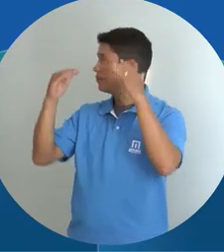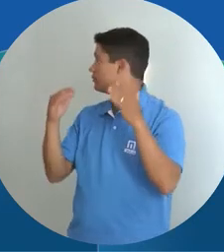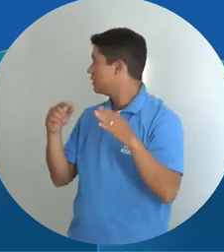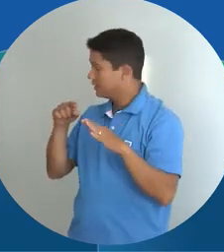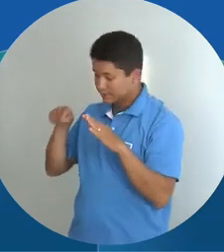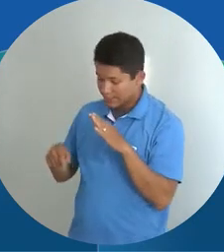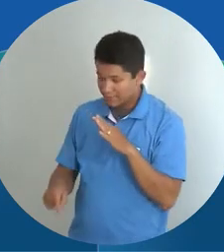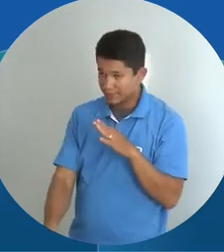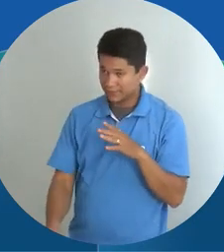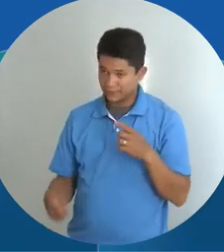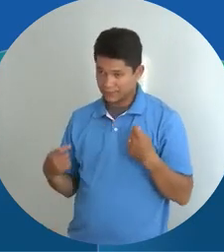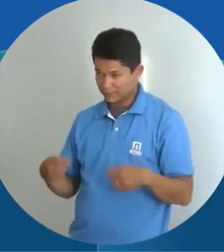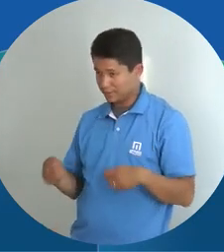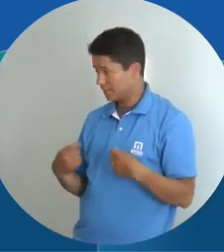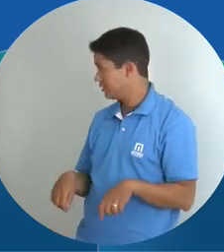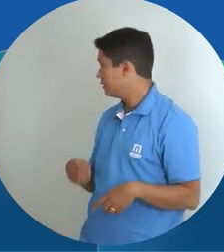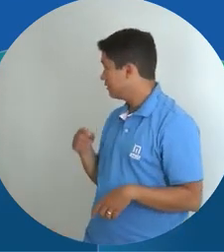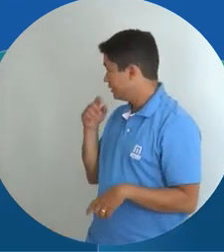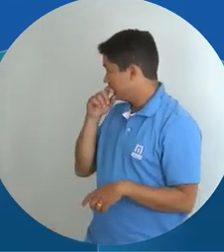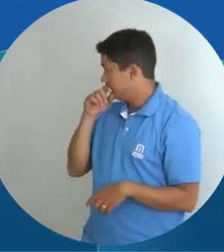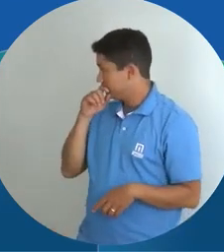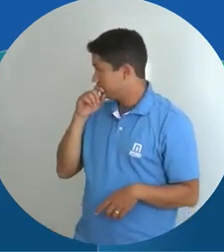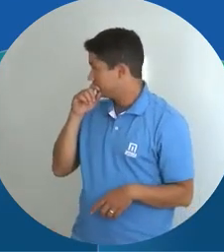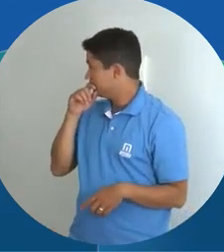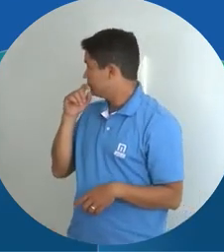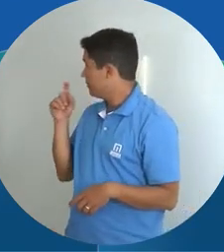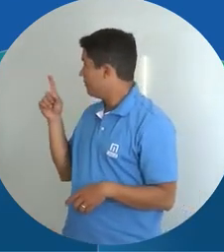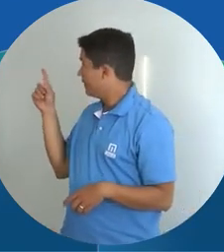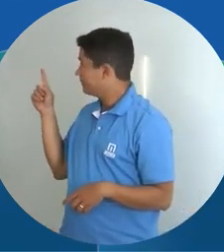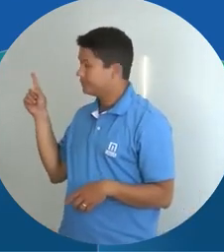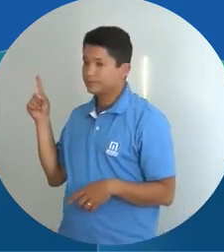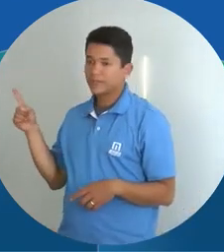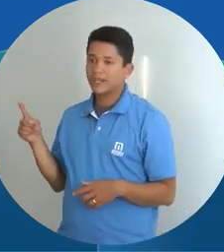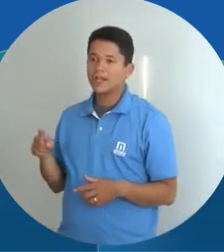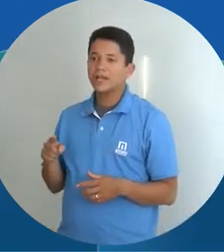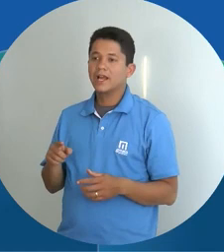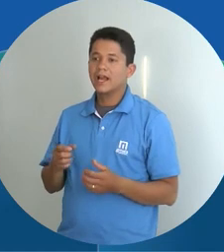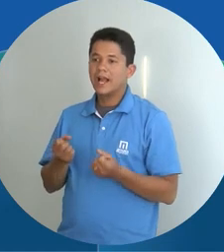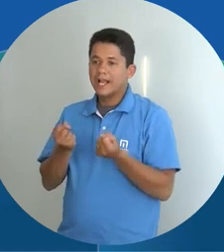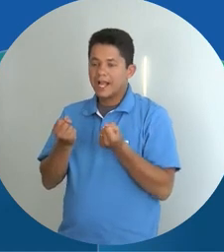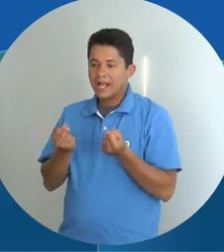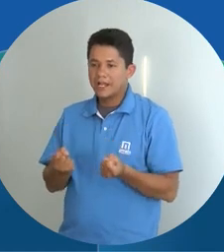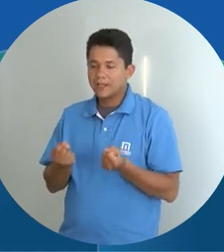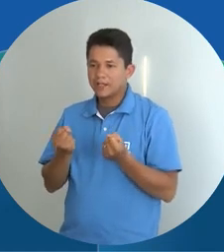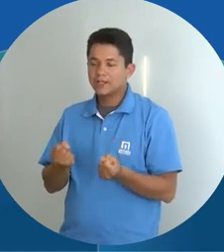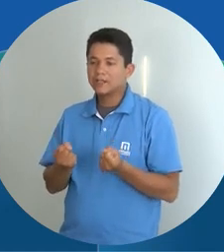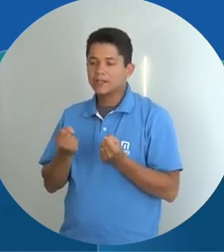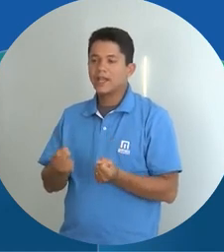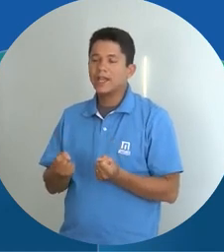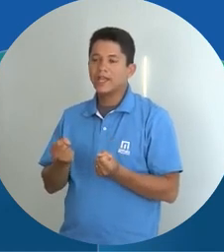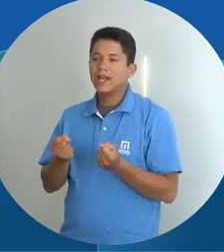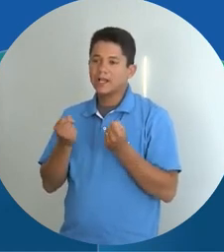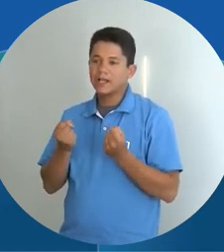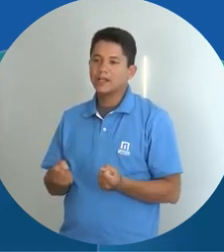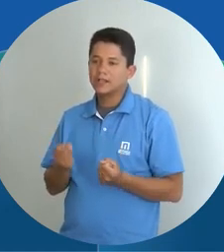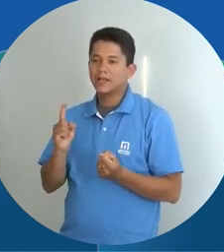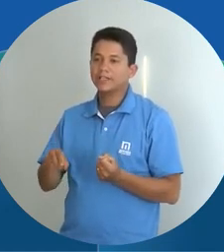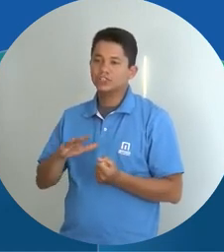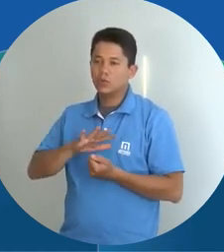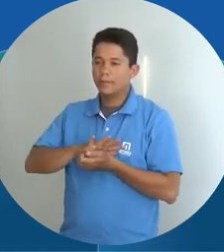é uma edificação mesmo, então as cargas são predominantemente de compressão, a gente não teve necessidade praticamente de usar